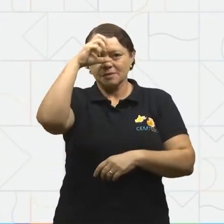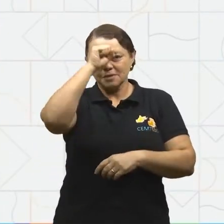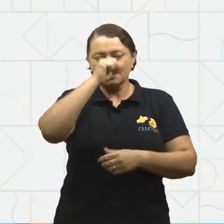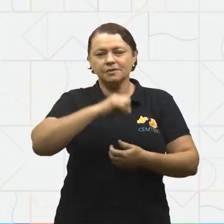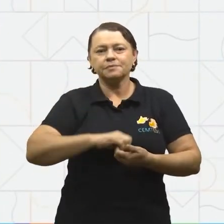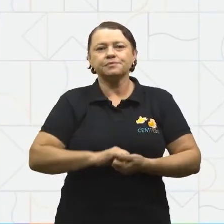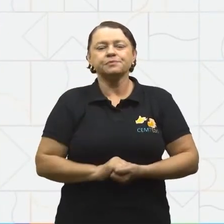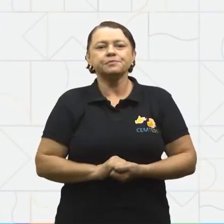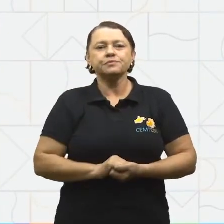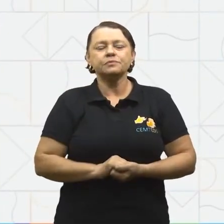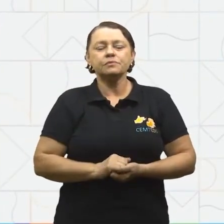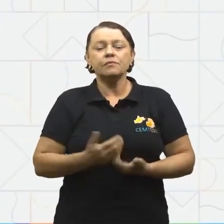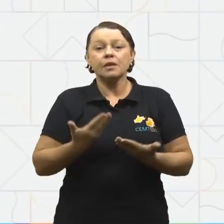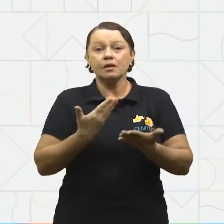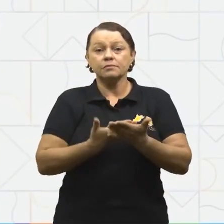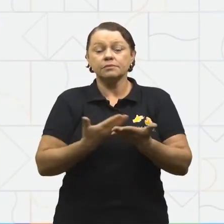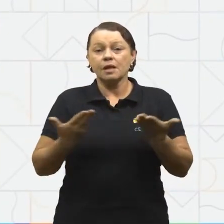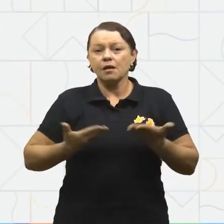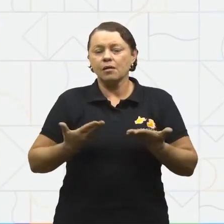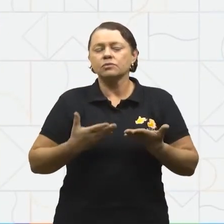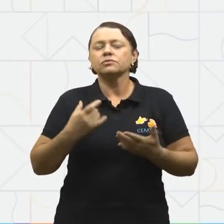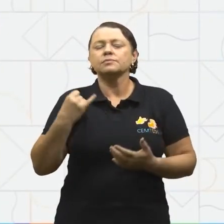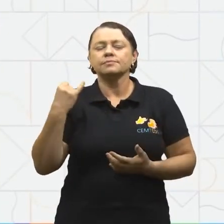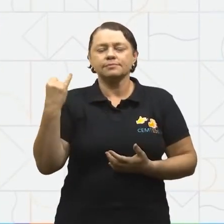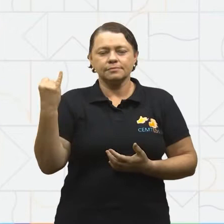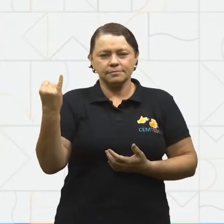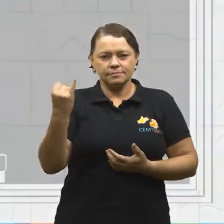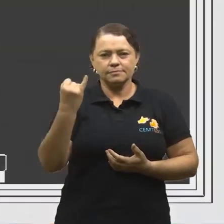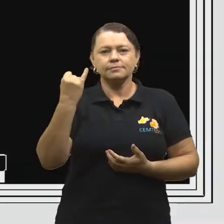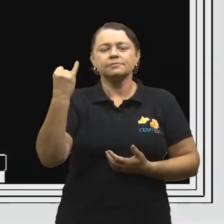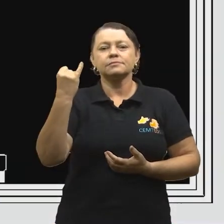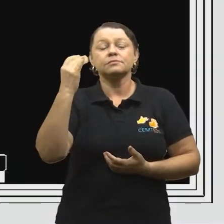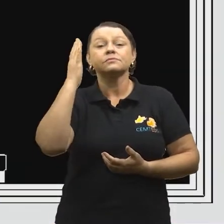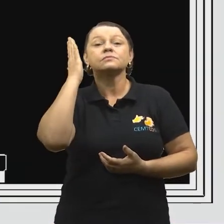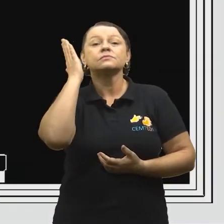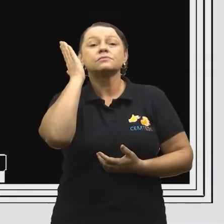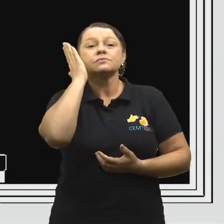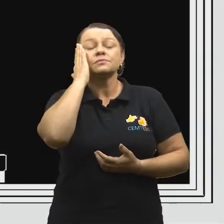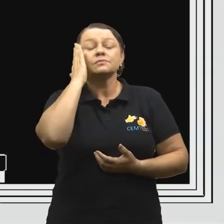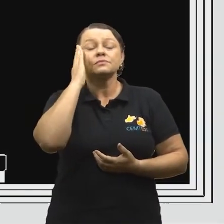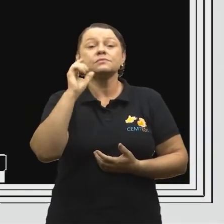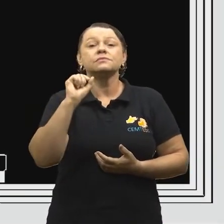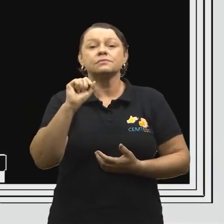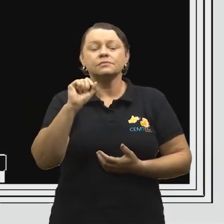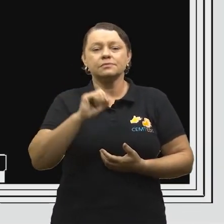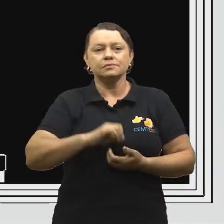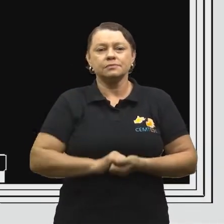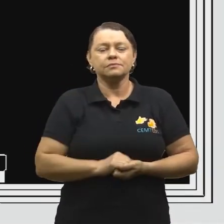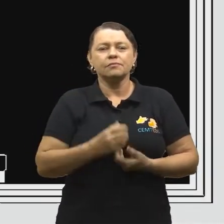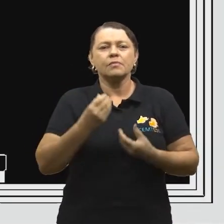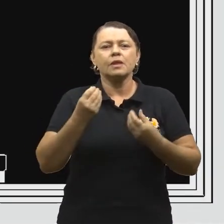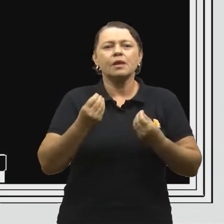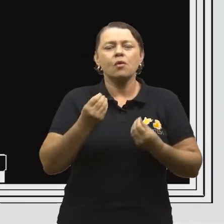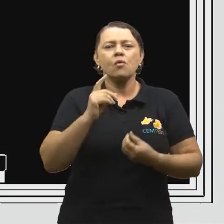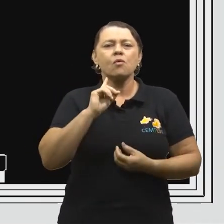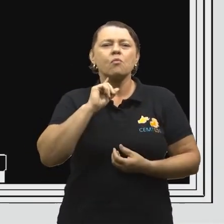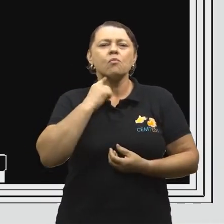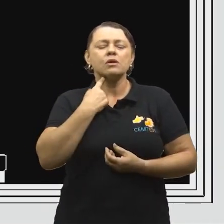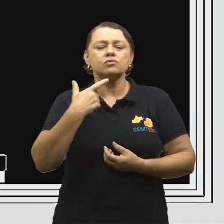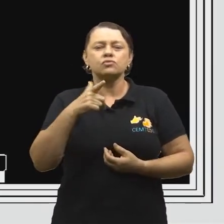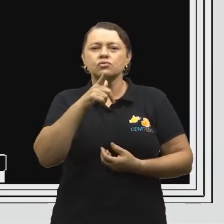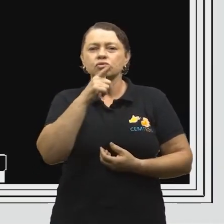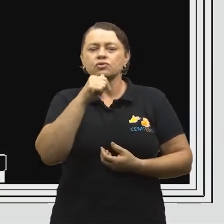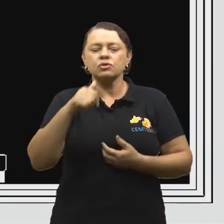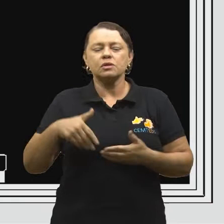aprender? A nossa aula de hoje será muito importante para compreender sobre como a poluição nos rios